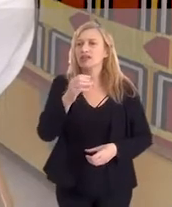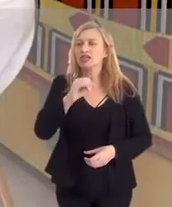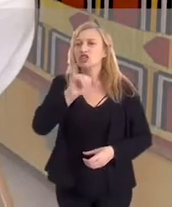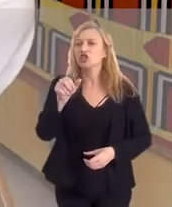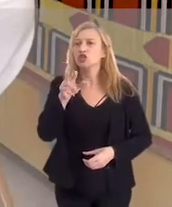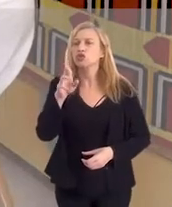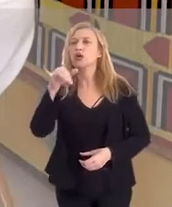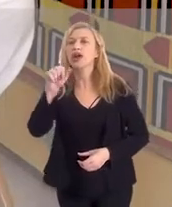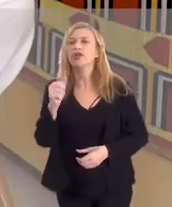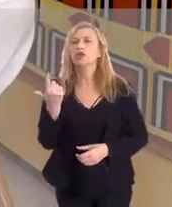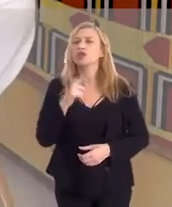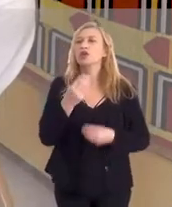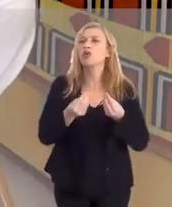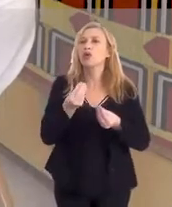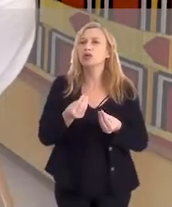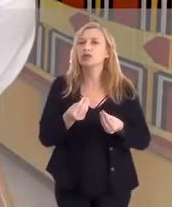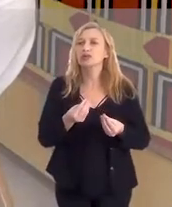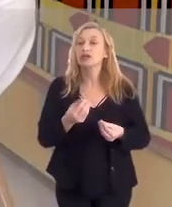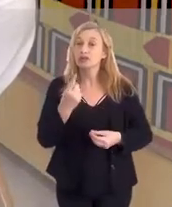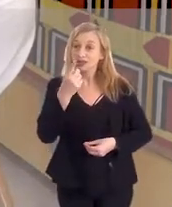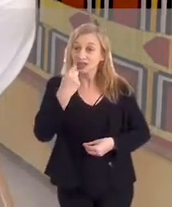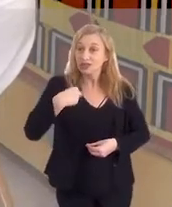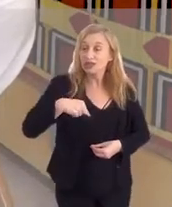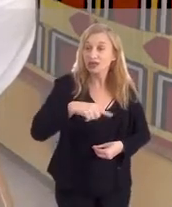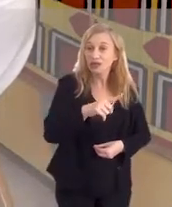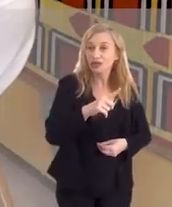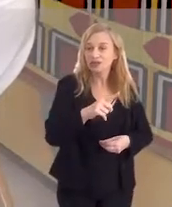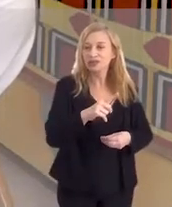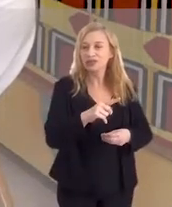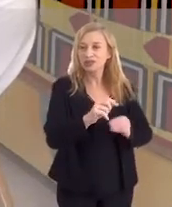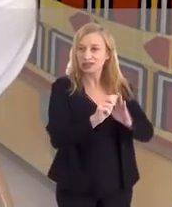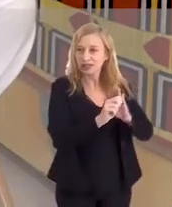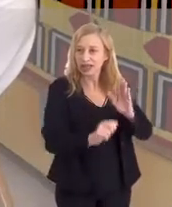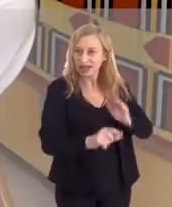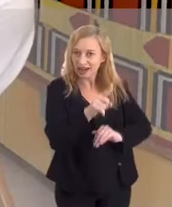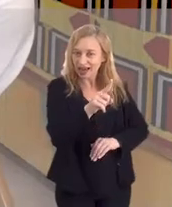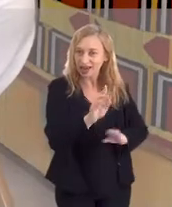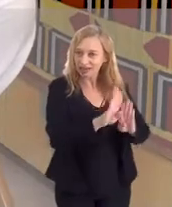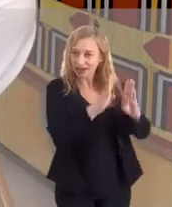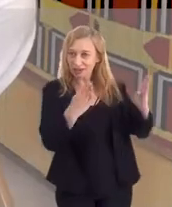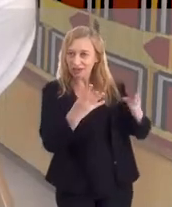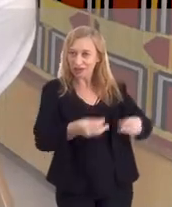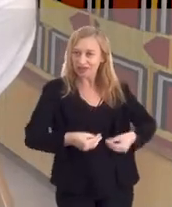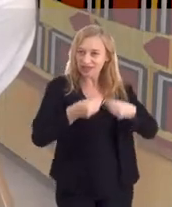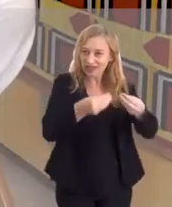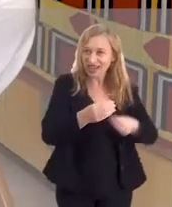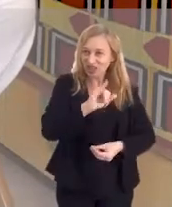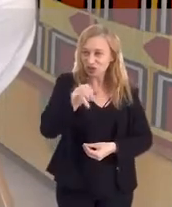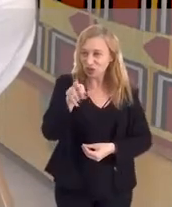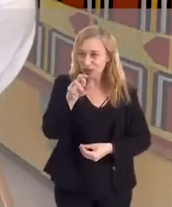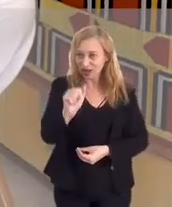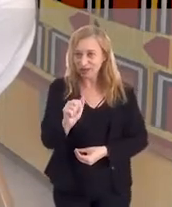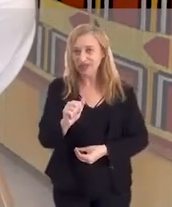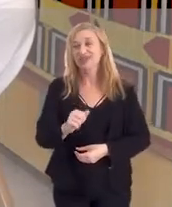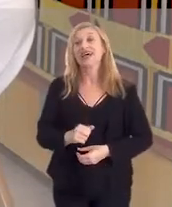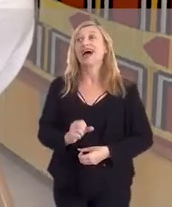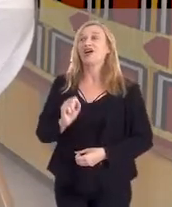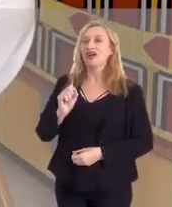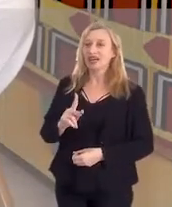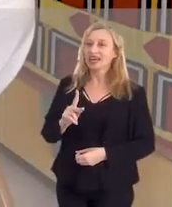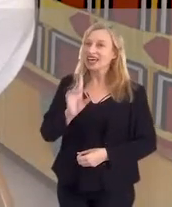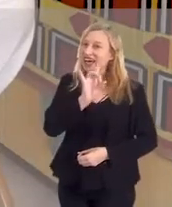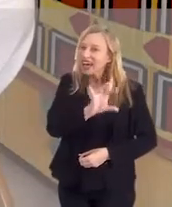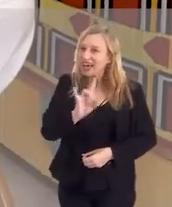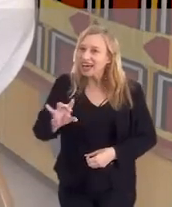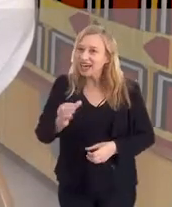Da Jurema? É. Quando você for no nosso terreiro lá que vai abrir, eu vou te dar uma garrafa de Jurema. Tá,